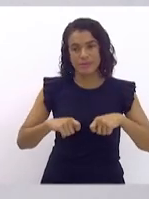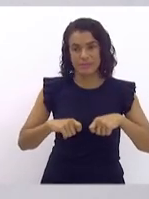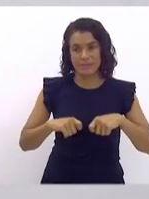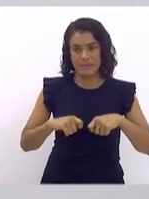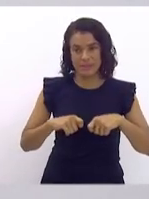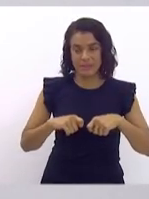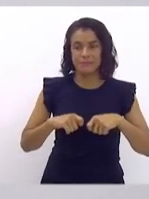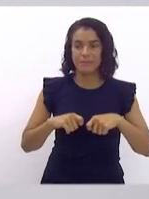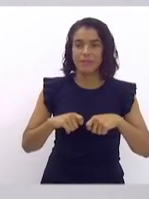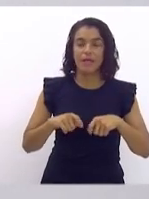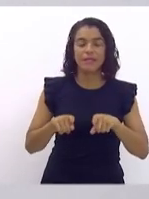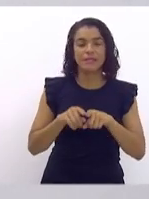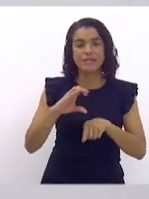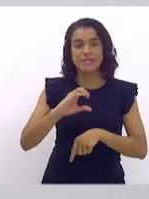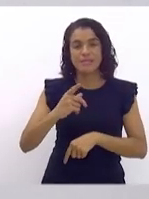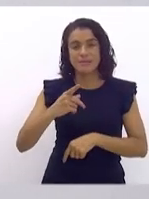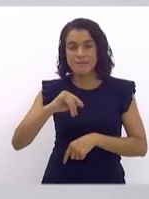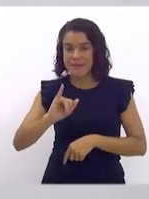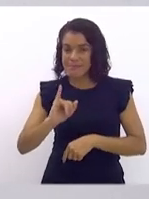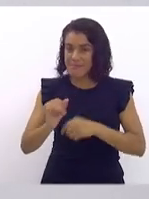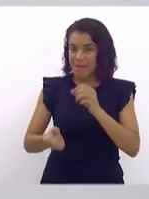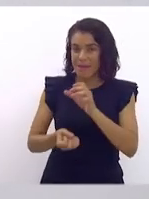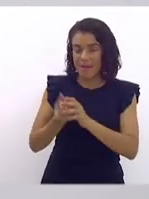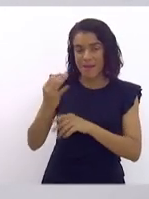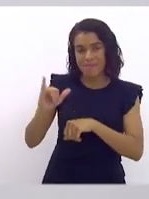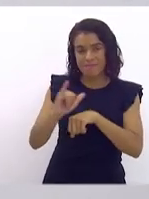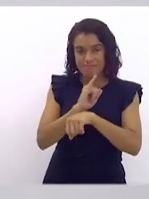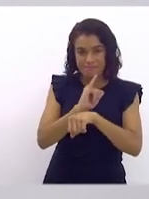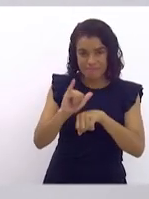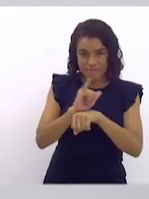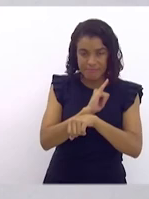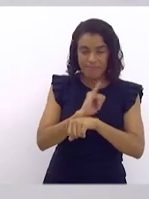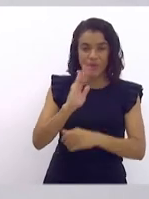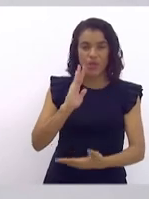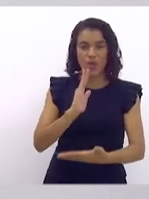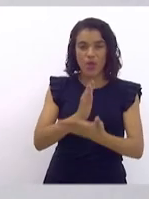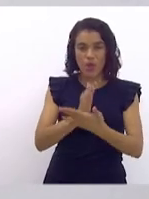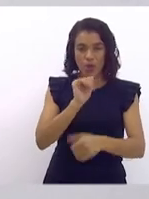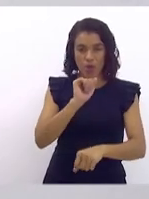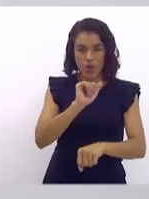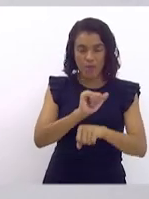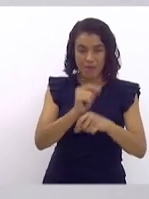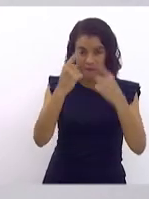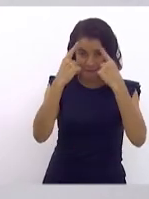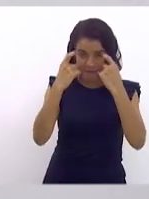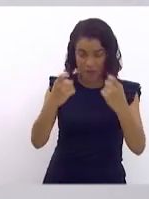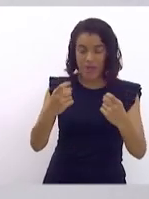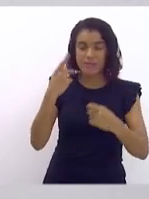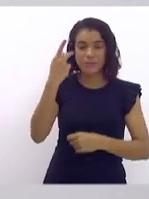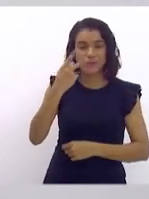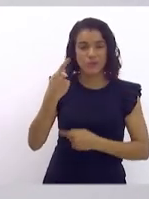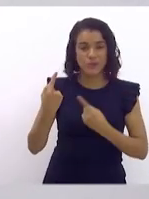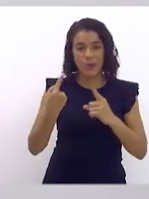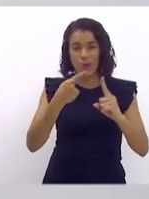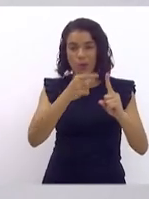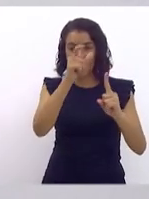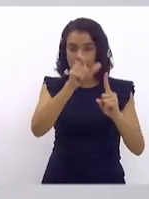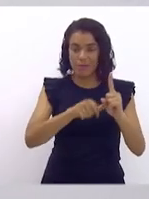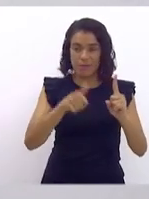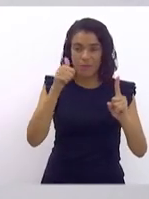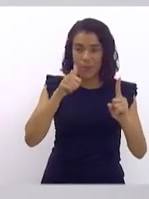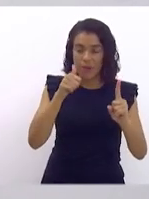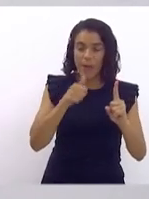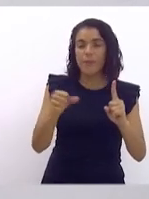a partir da nossa CPI, da criação desse mecanismo de combate à violência política contra a mulher, que é